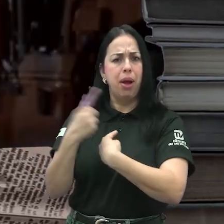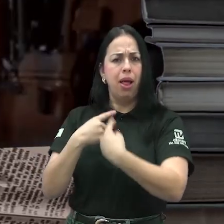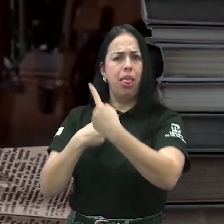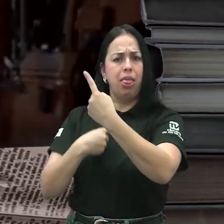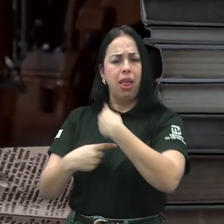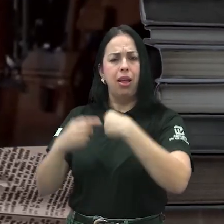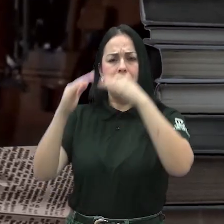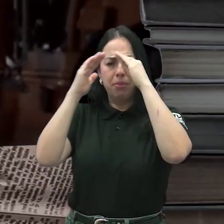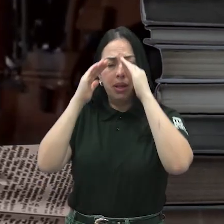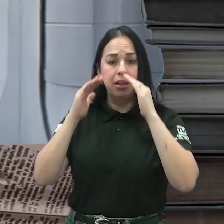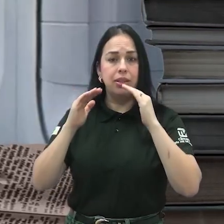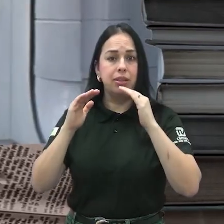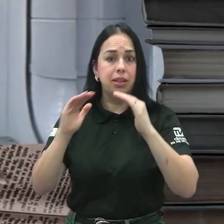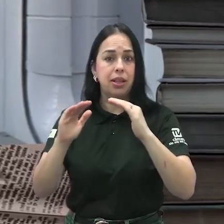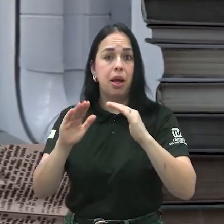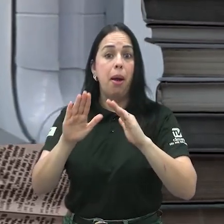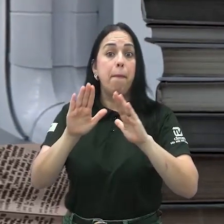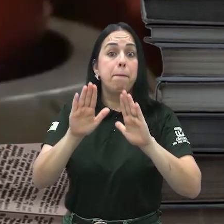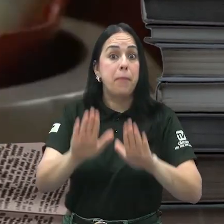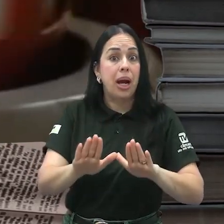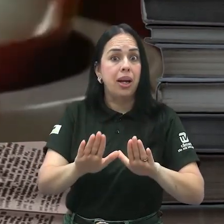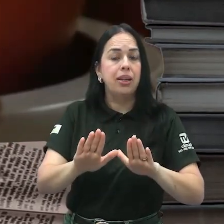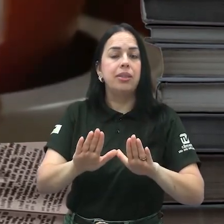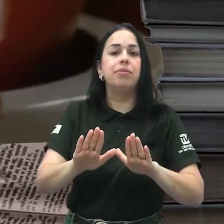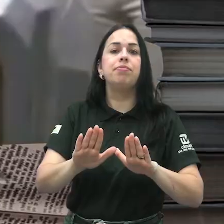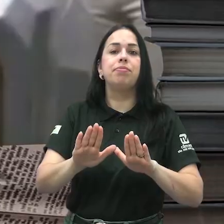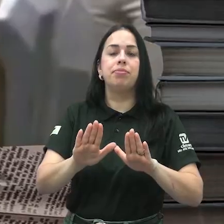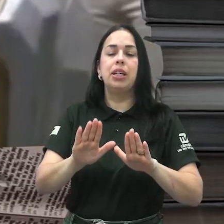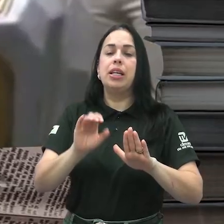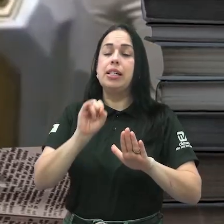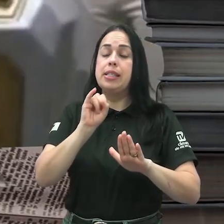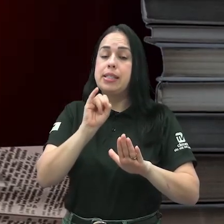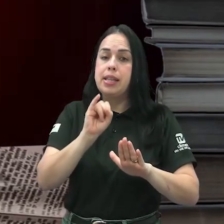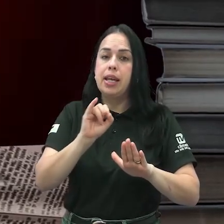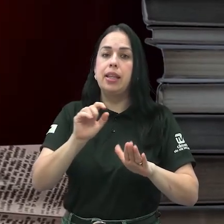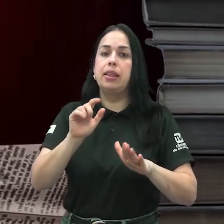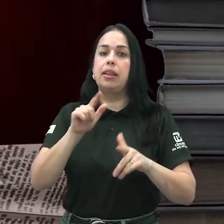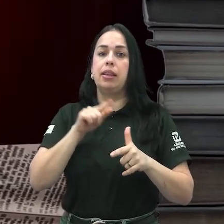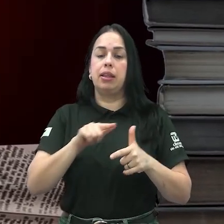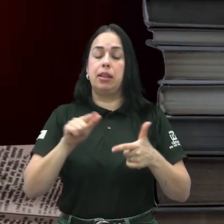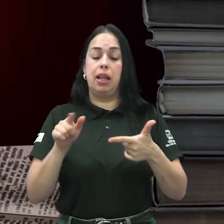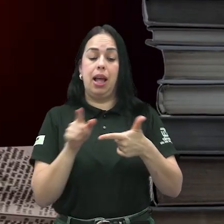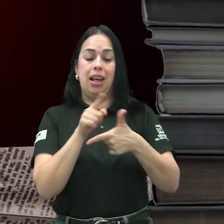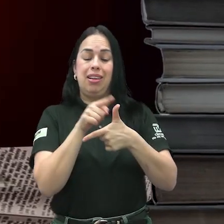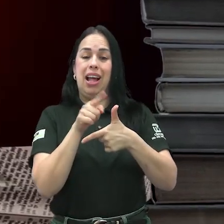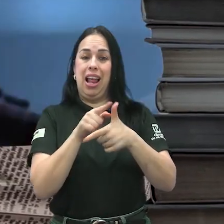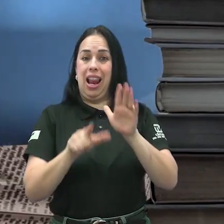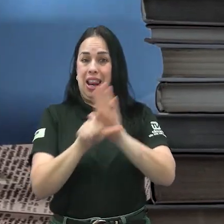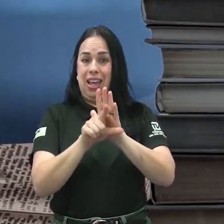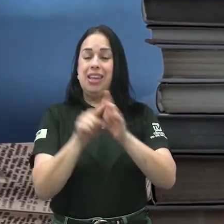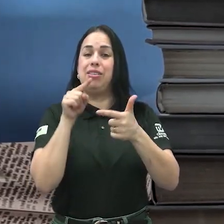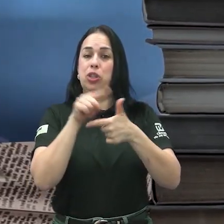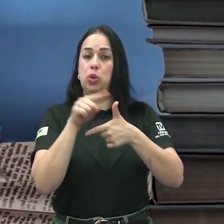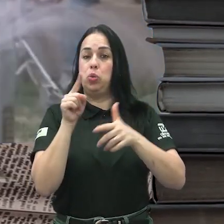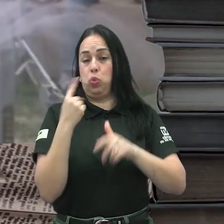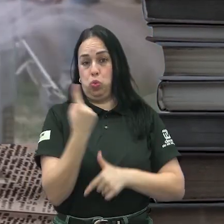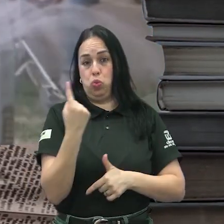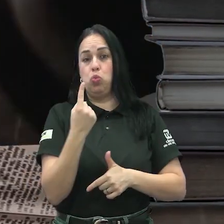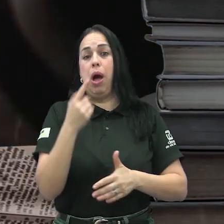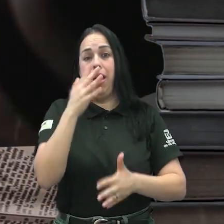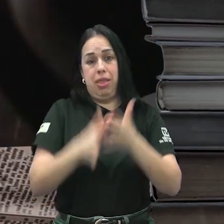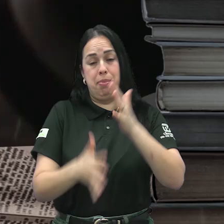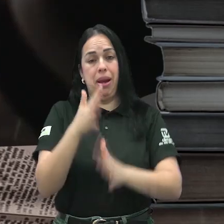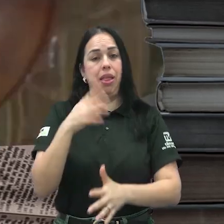humanos, exceto quando essas ordens entrarem em conflito com a lei número 1. Lei